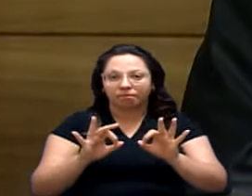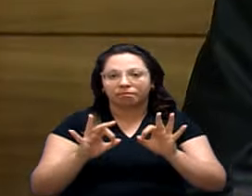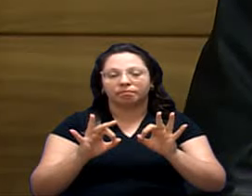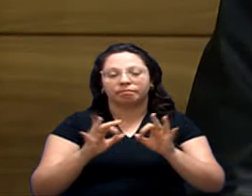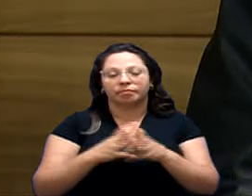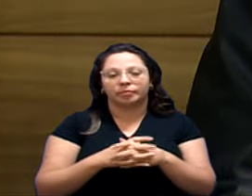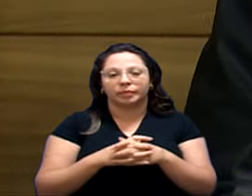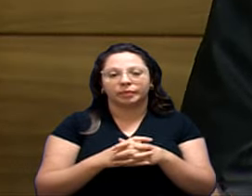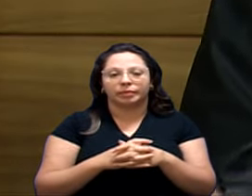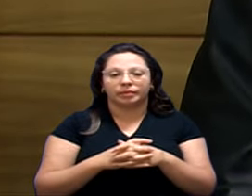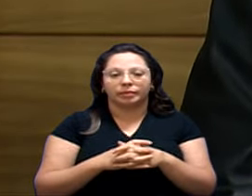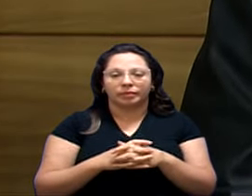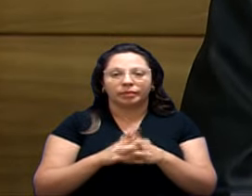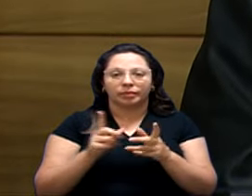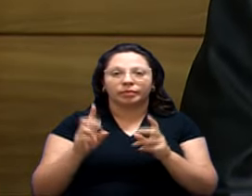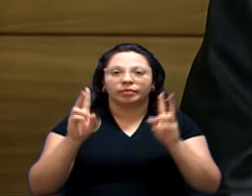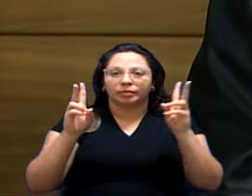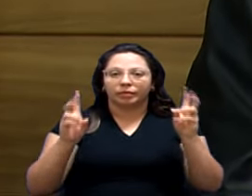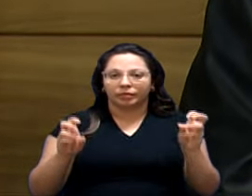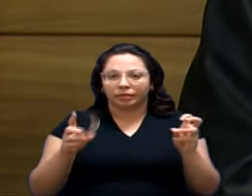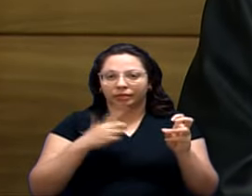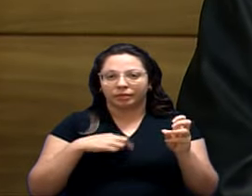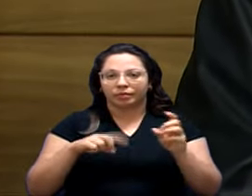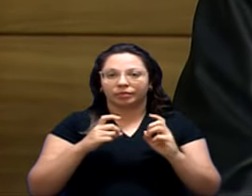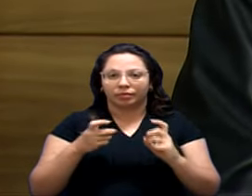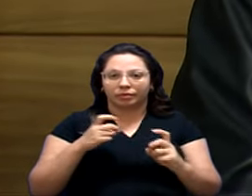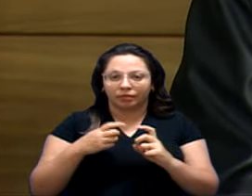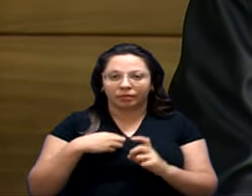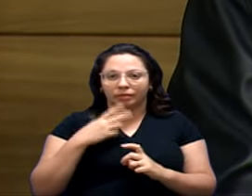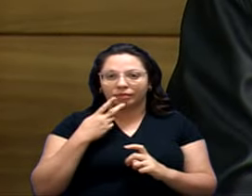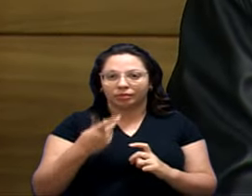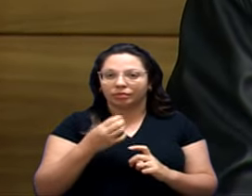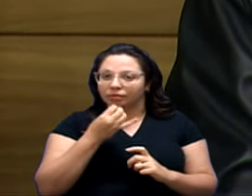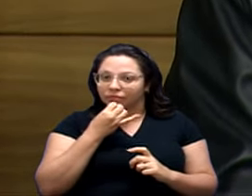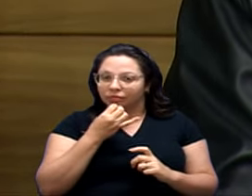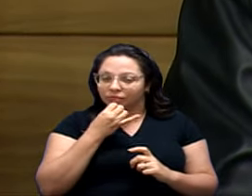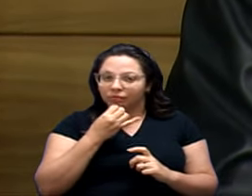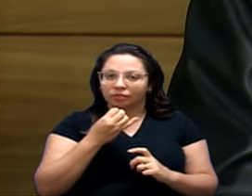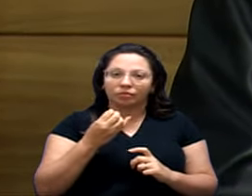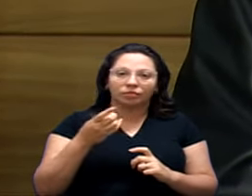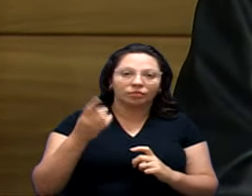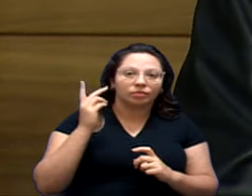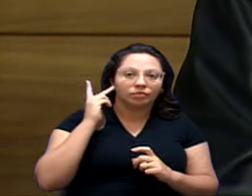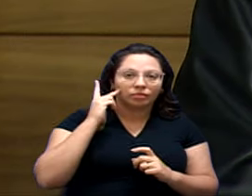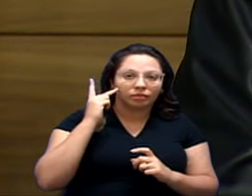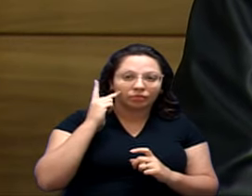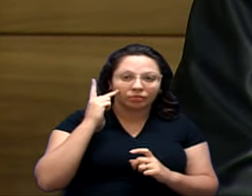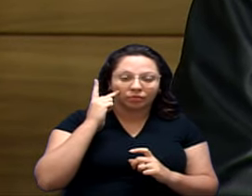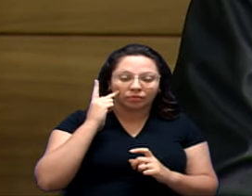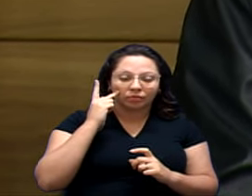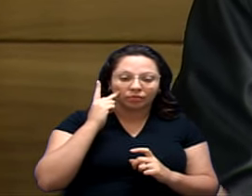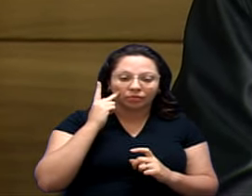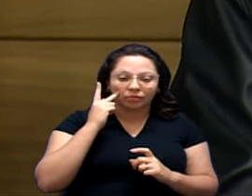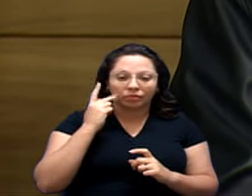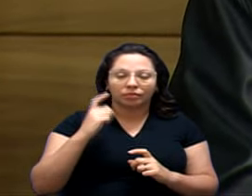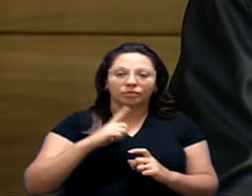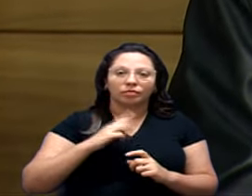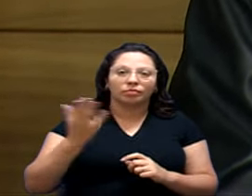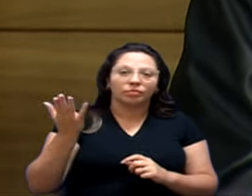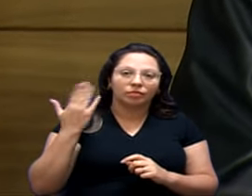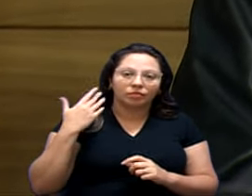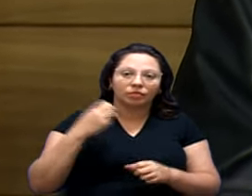respeito a esse tema que a gente tá discutindo aqui eu vou citar um exemplo aqui de São Paulo que deve ser conhecido por todos em quase 15 anos